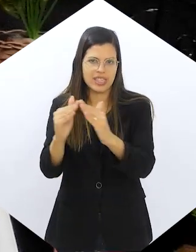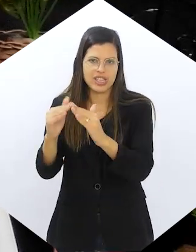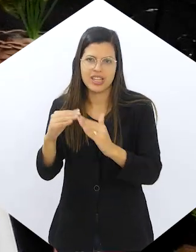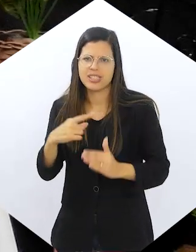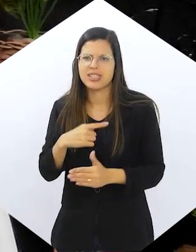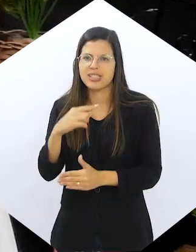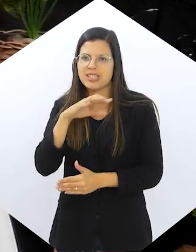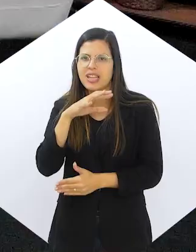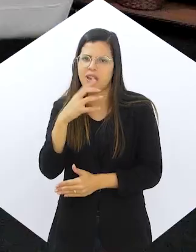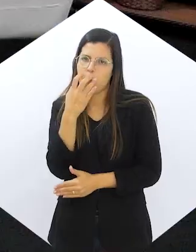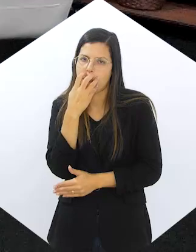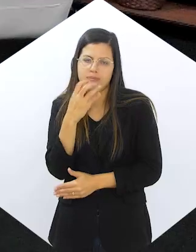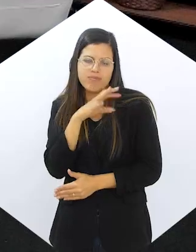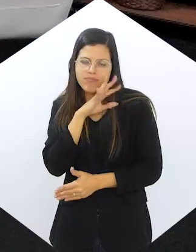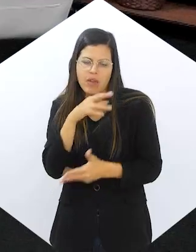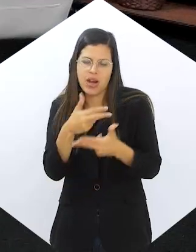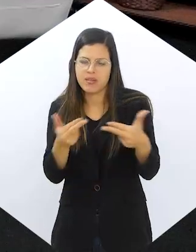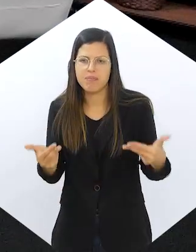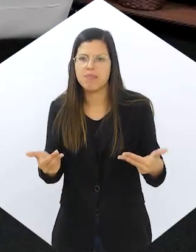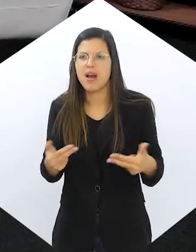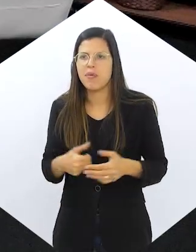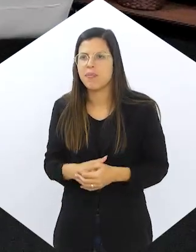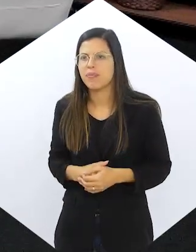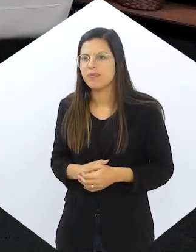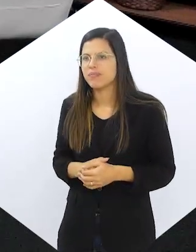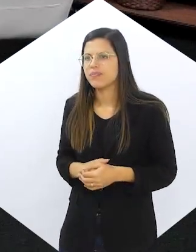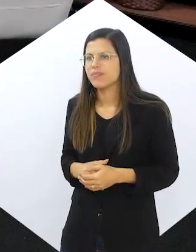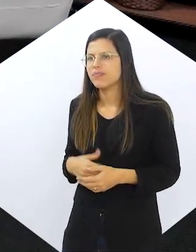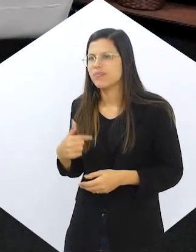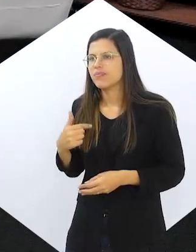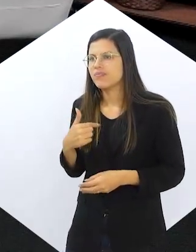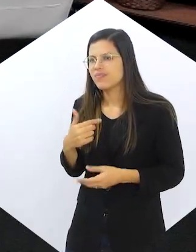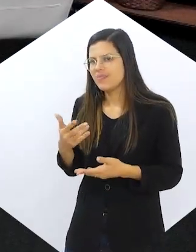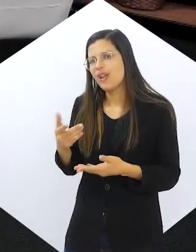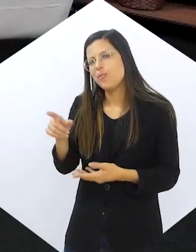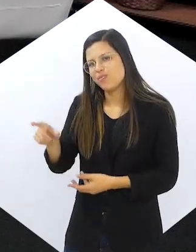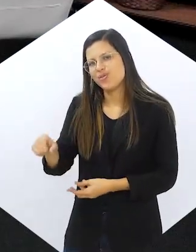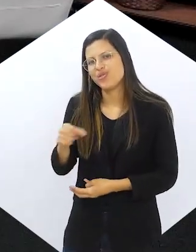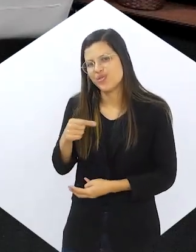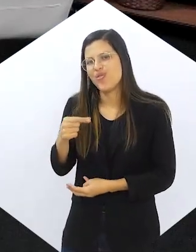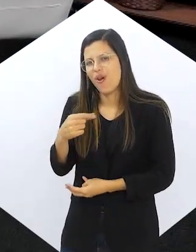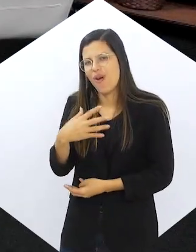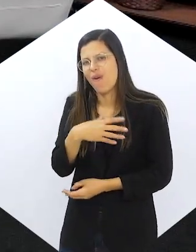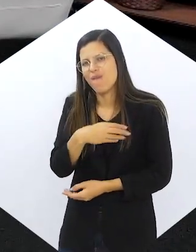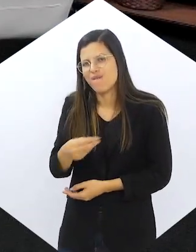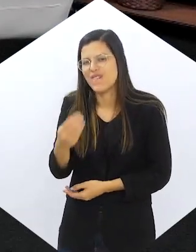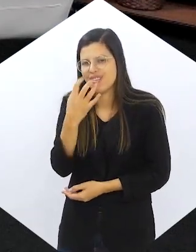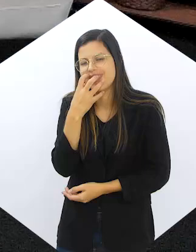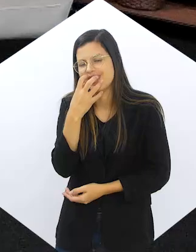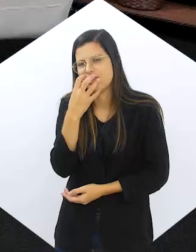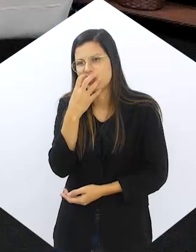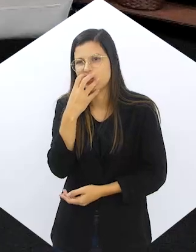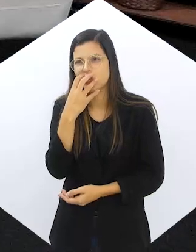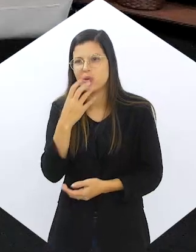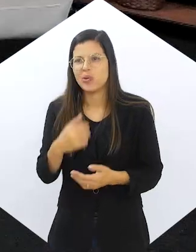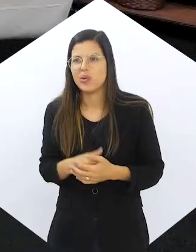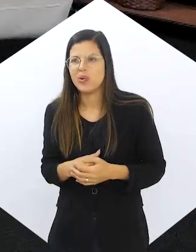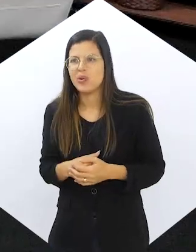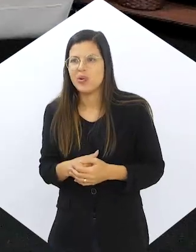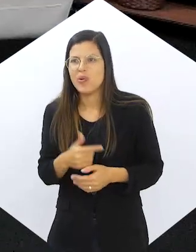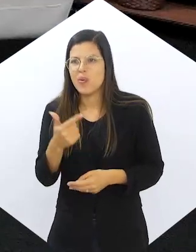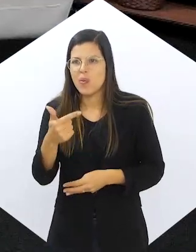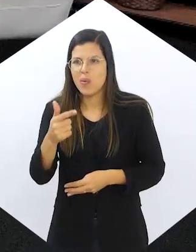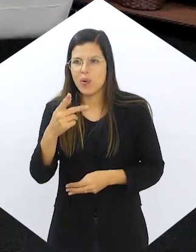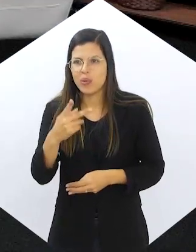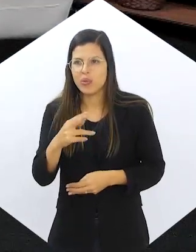tem um pet. Sim. É uma tendência. Eu optei em ter um filho de 4 patas lourão. Lourão. O outro,